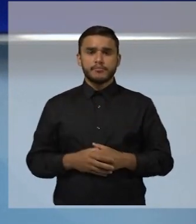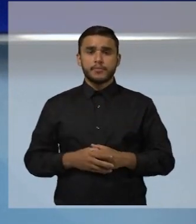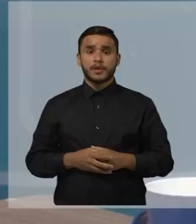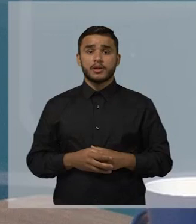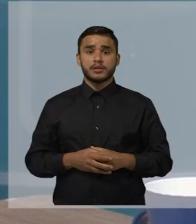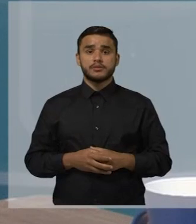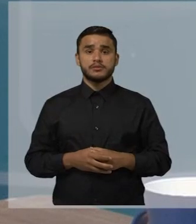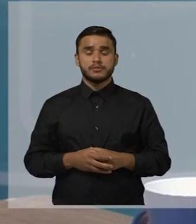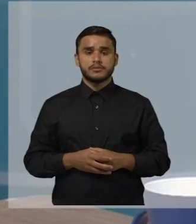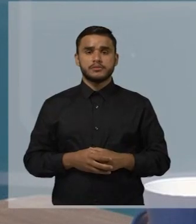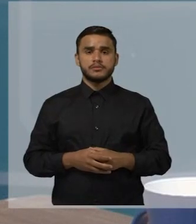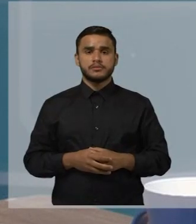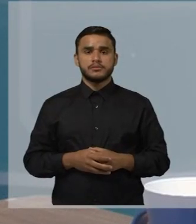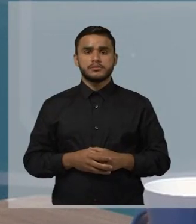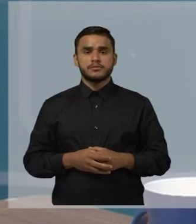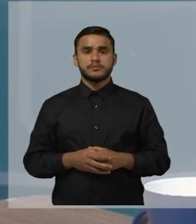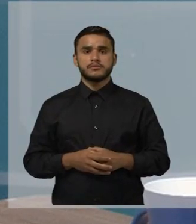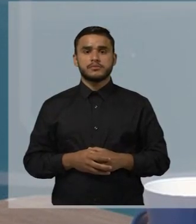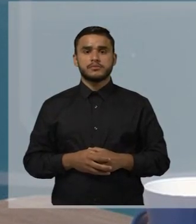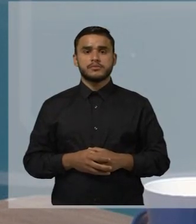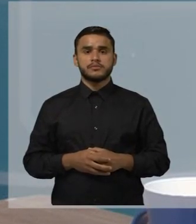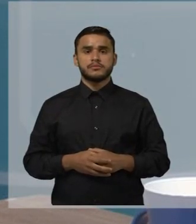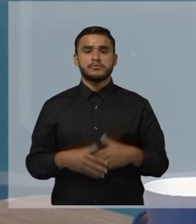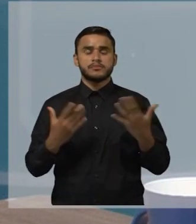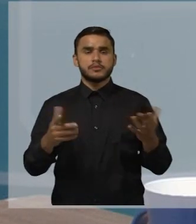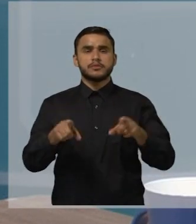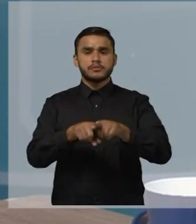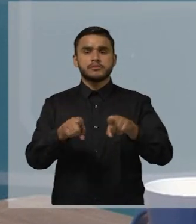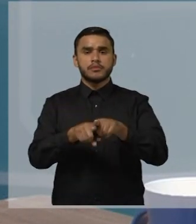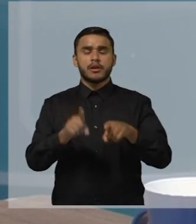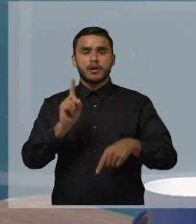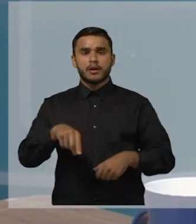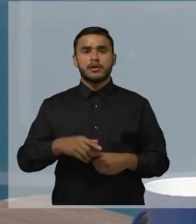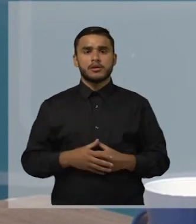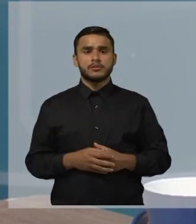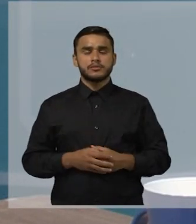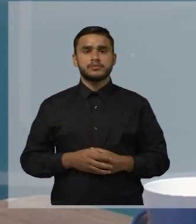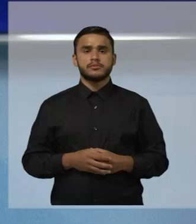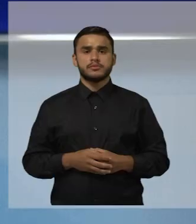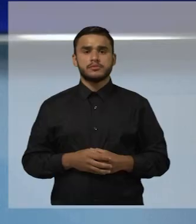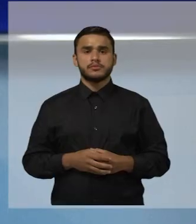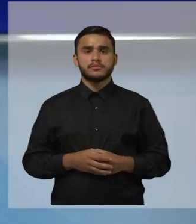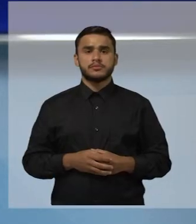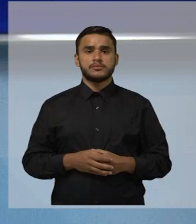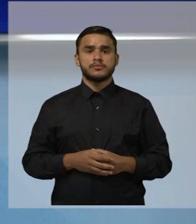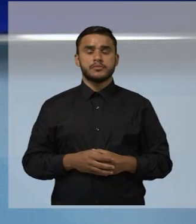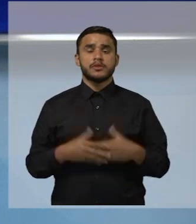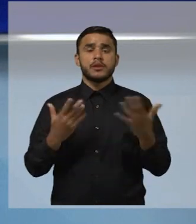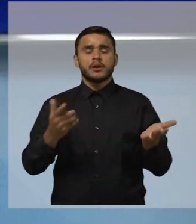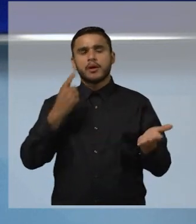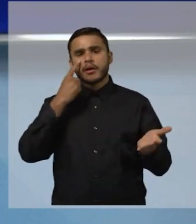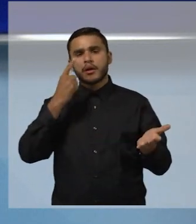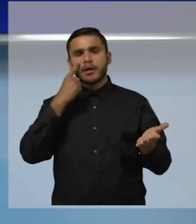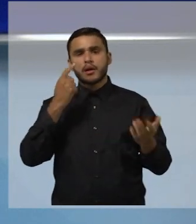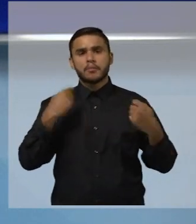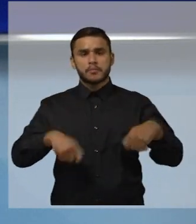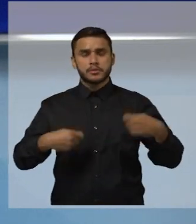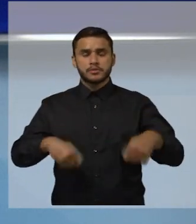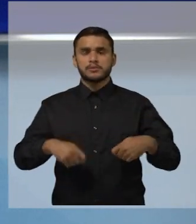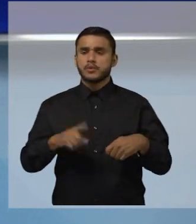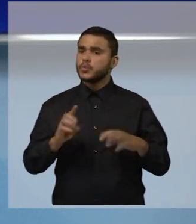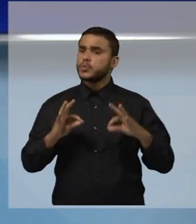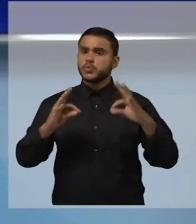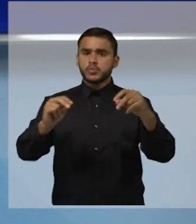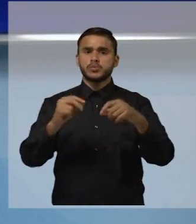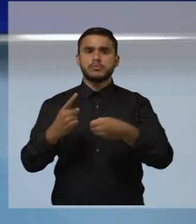da segurança pública, que em grande parte ela é toda gerida por uma legislação nacional, mas